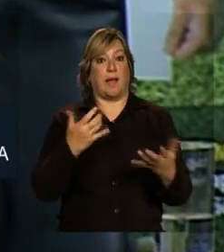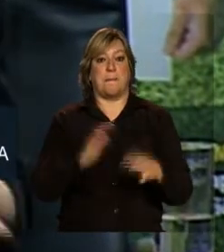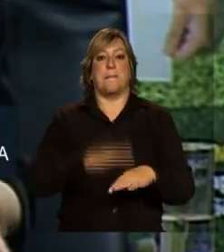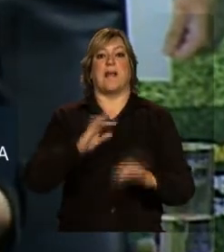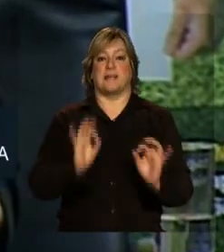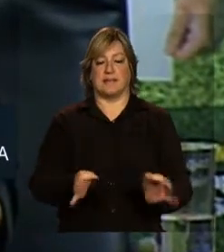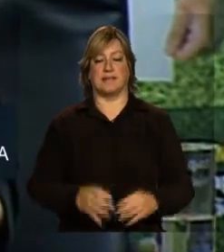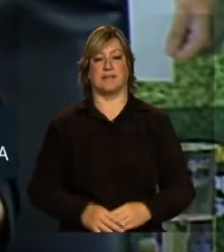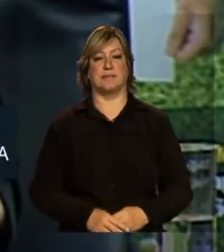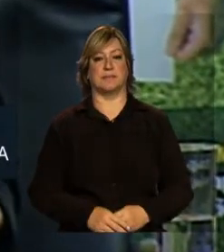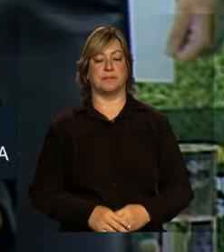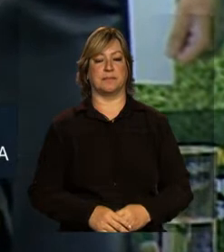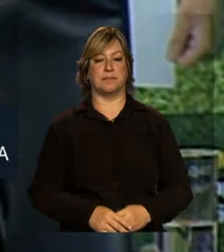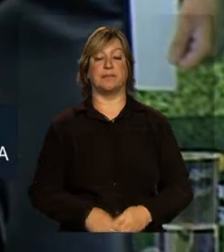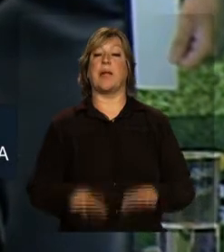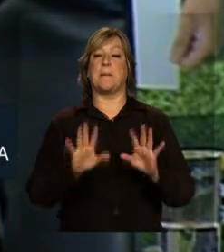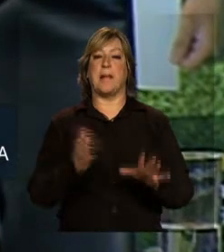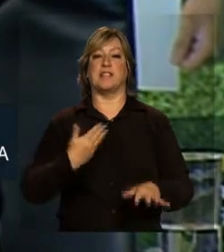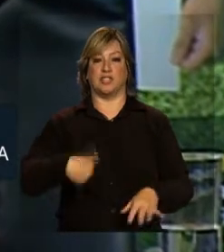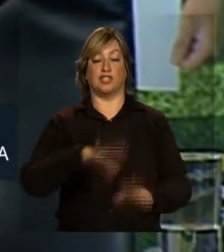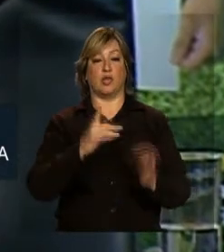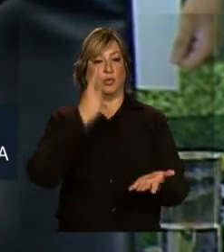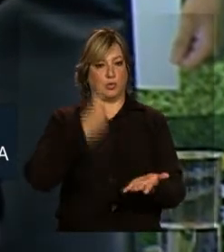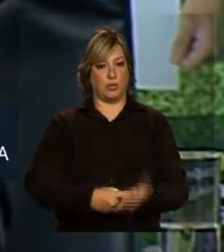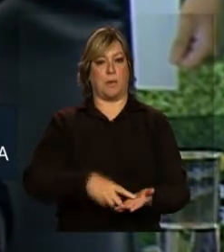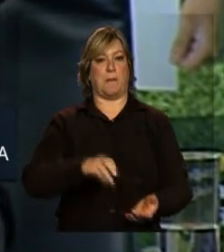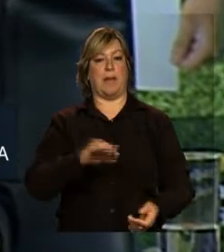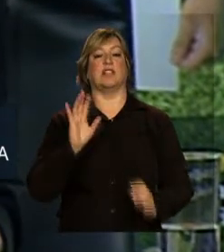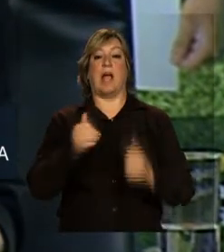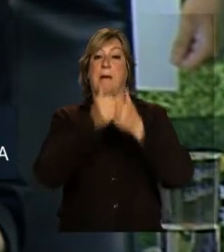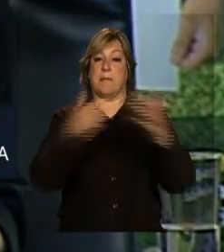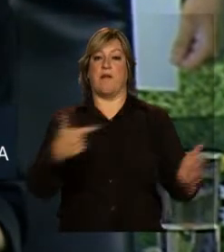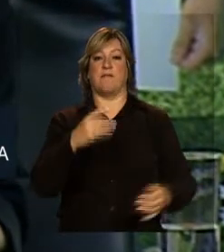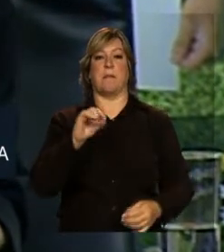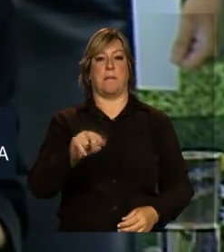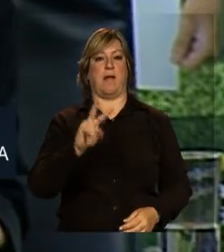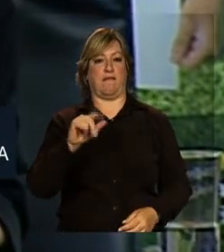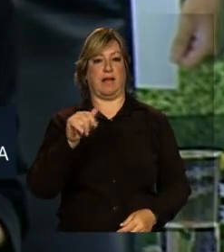Claro. Aqui. Mas a gente cumpriu a meta e abriu as 20 mil vagas, eu faço questão de dizer. Nossa